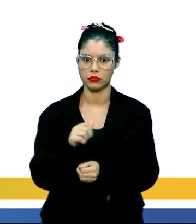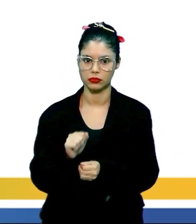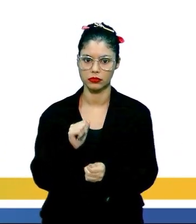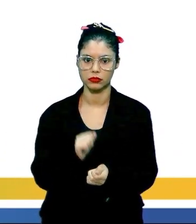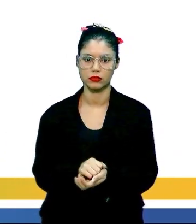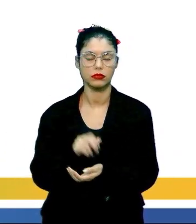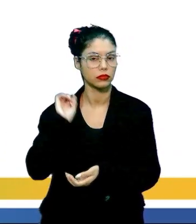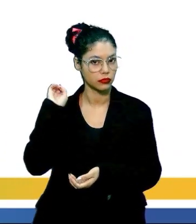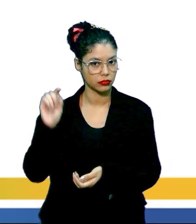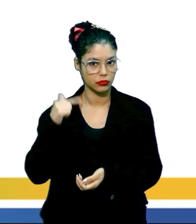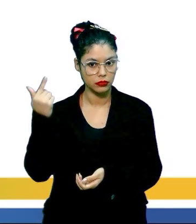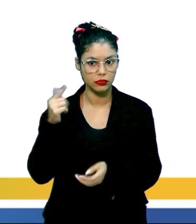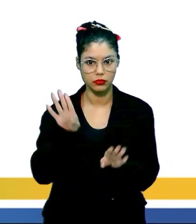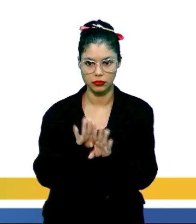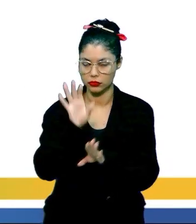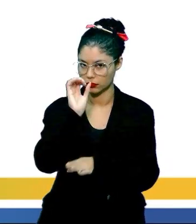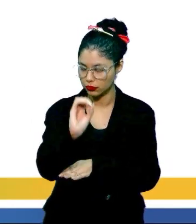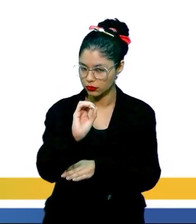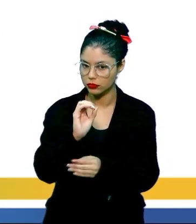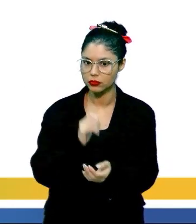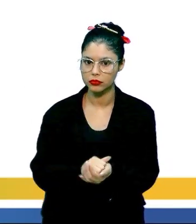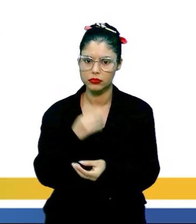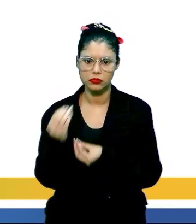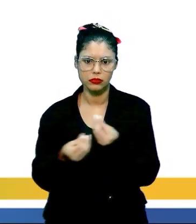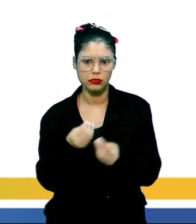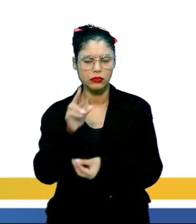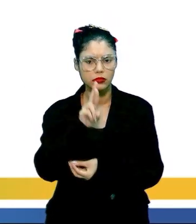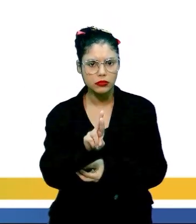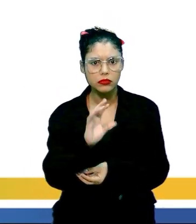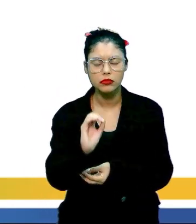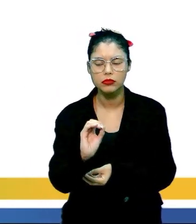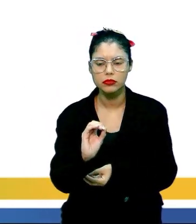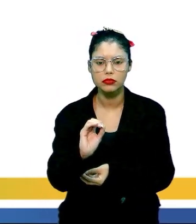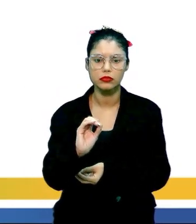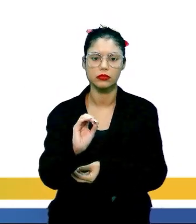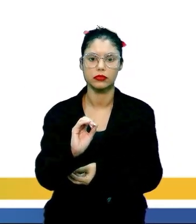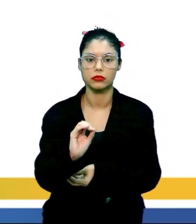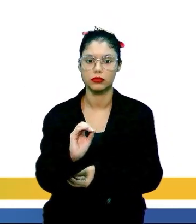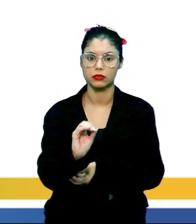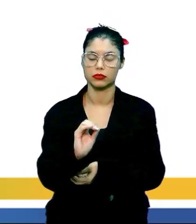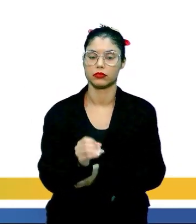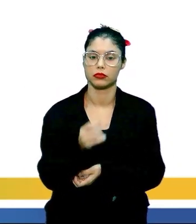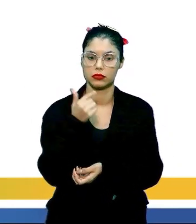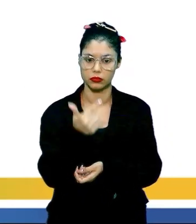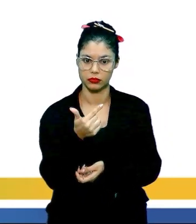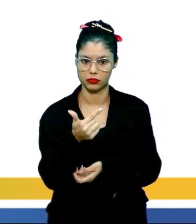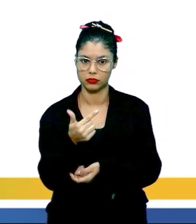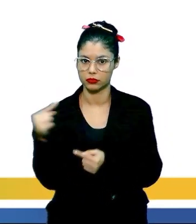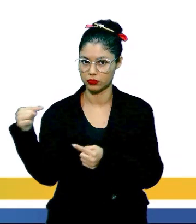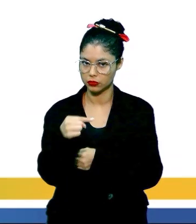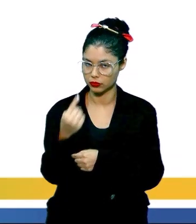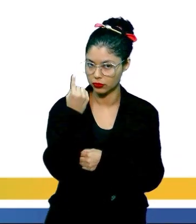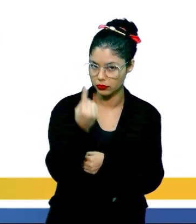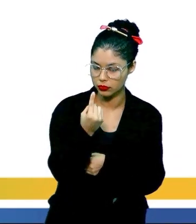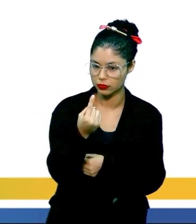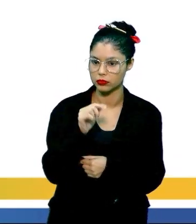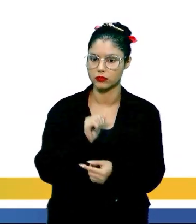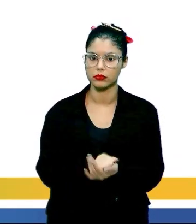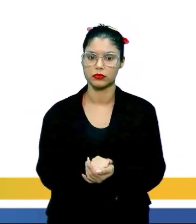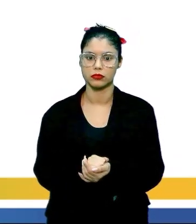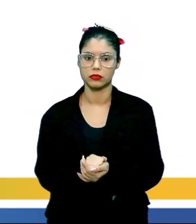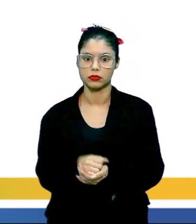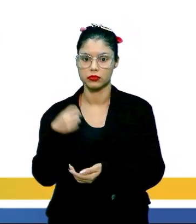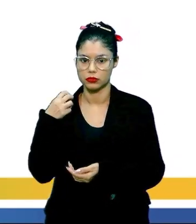constante? É aquela que a razão é zero. Mas, professor, como é que eu acho a razão zero? Pega o segundo termo menos o primeiro.